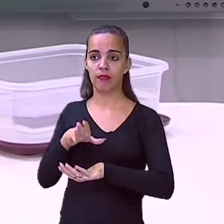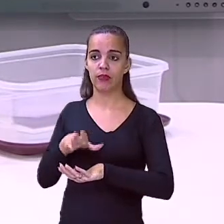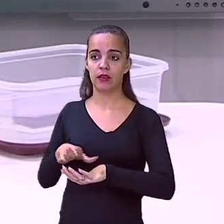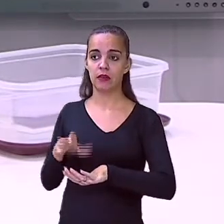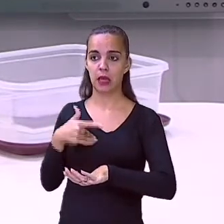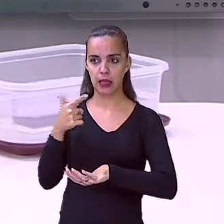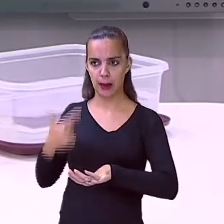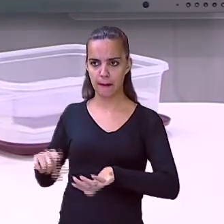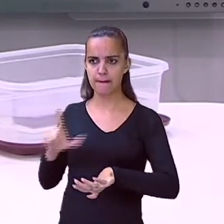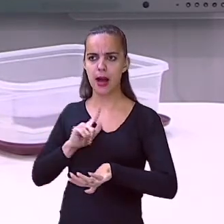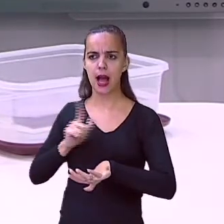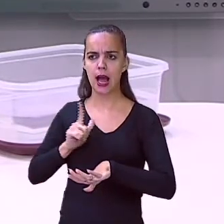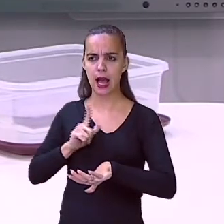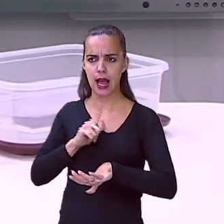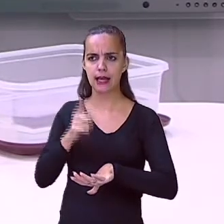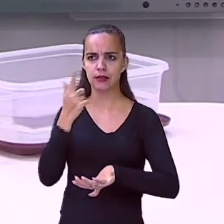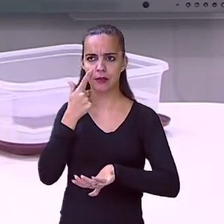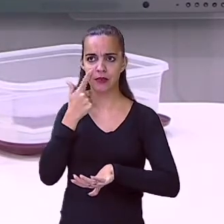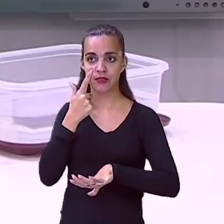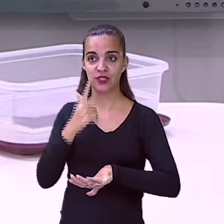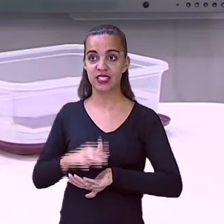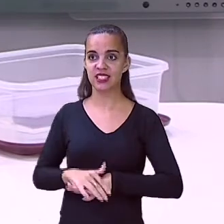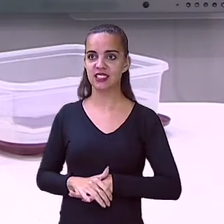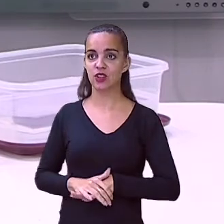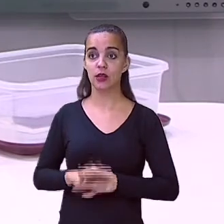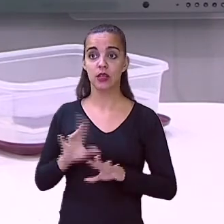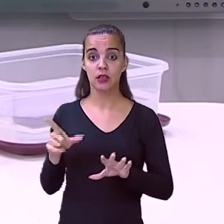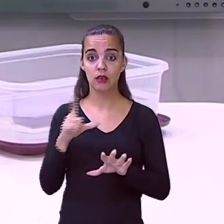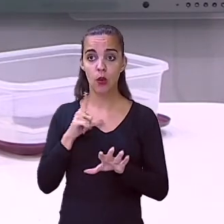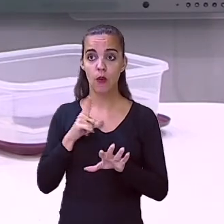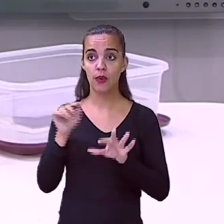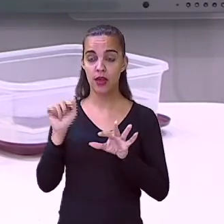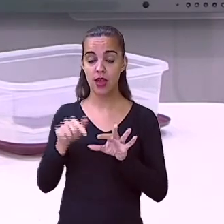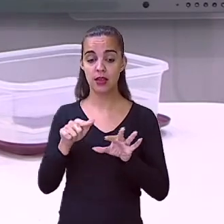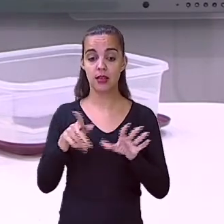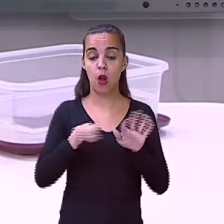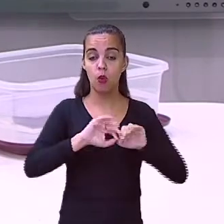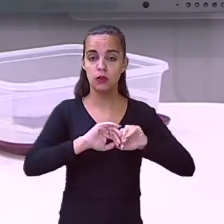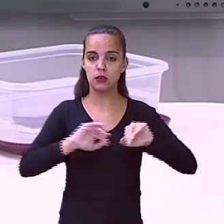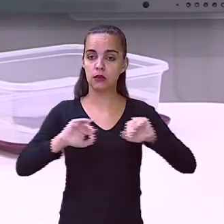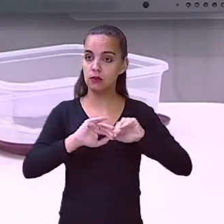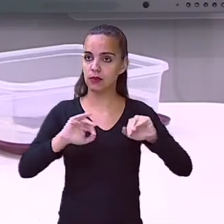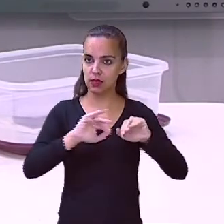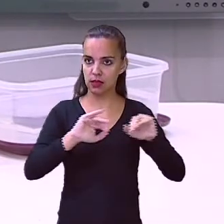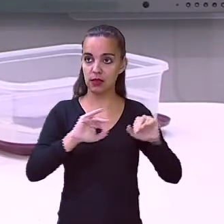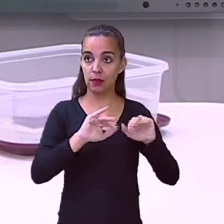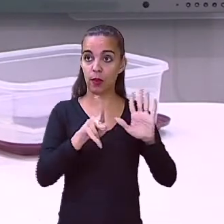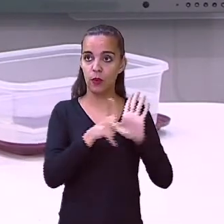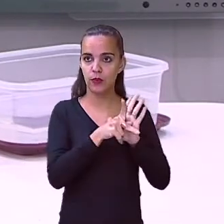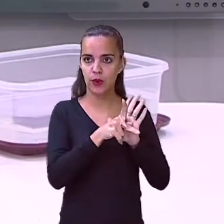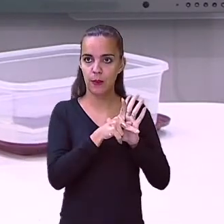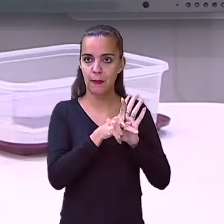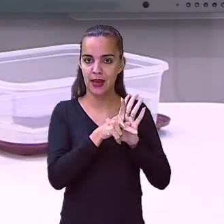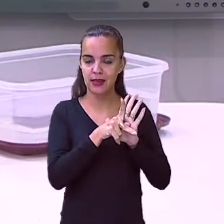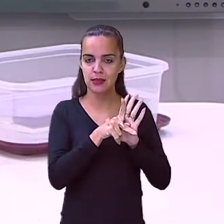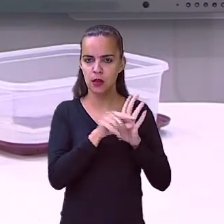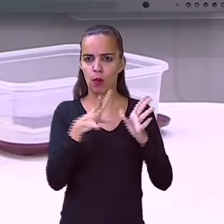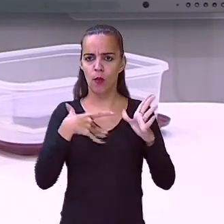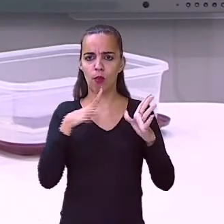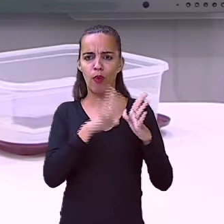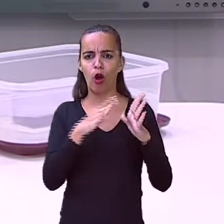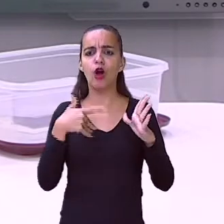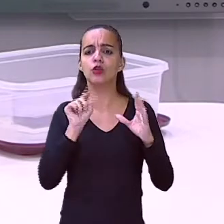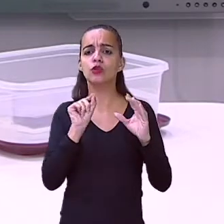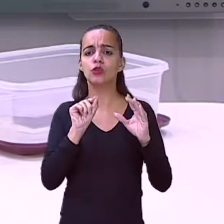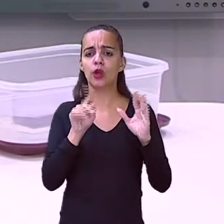mais algum aqui. Tem ainda. Então, este é um processo denominado